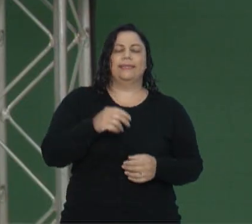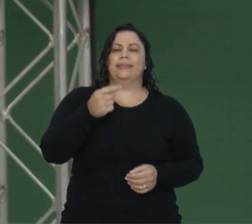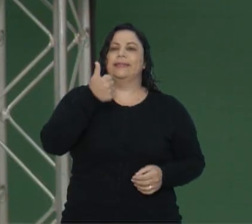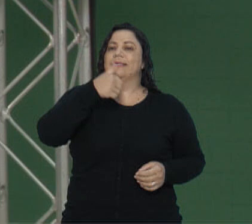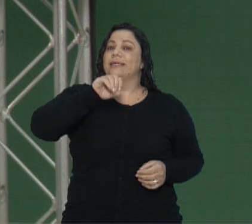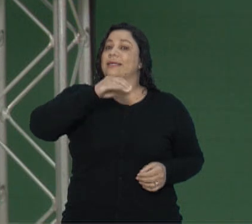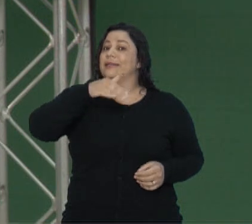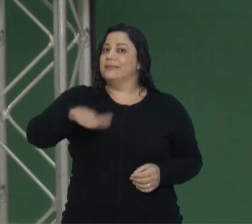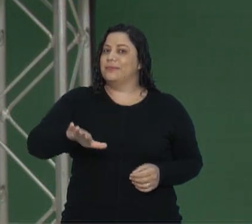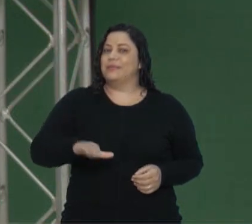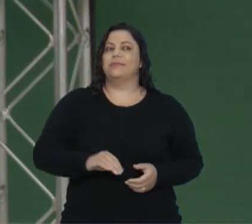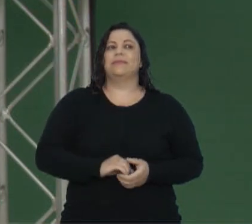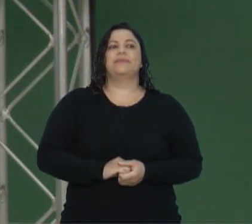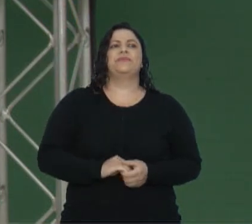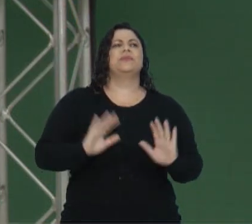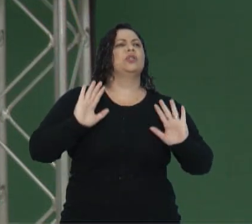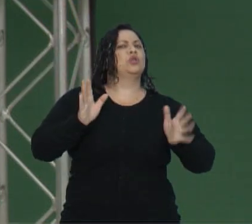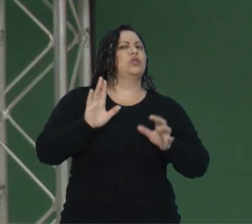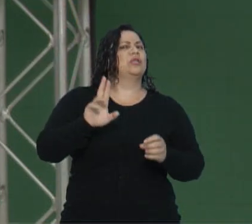tinha usado